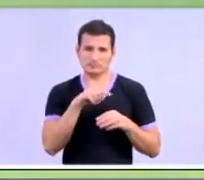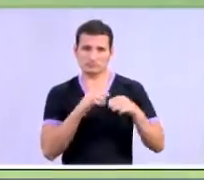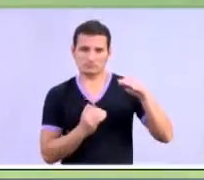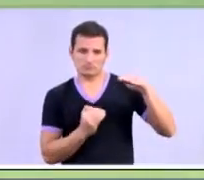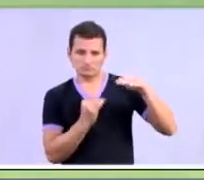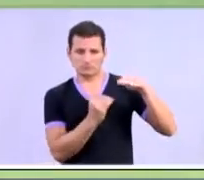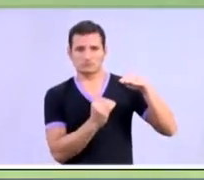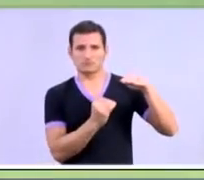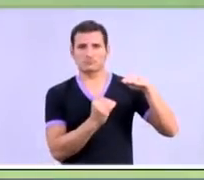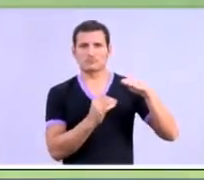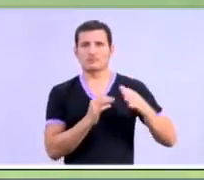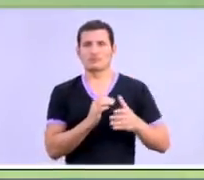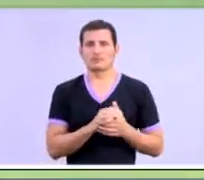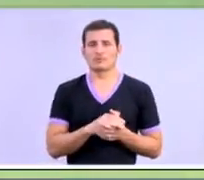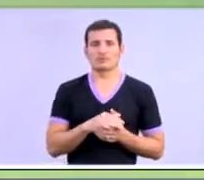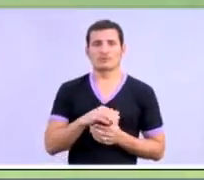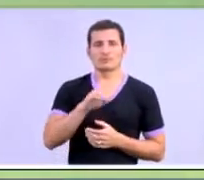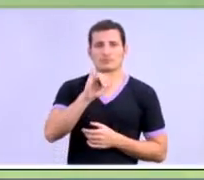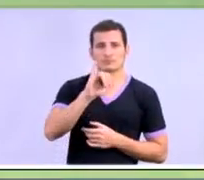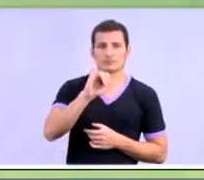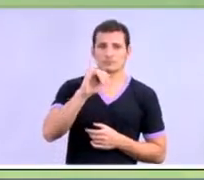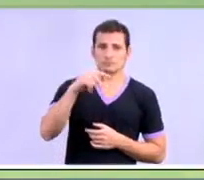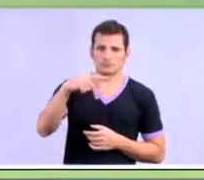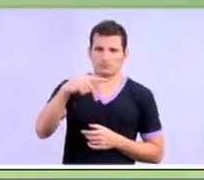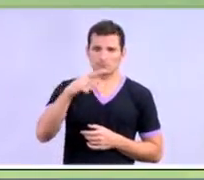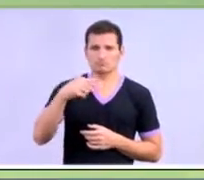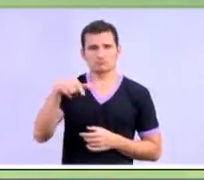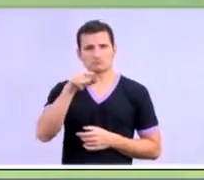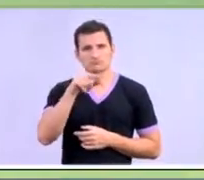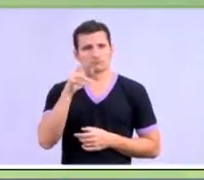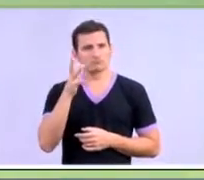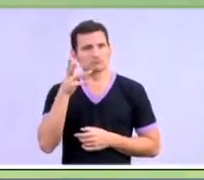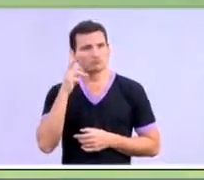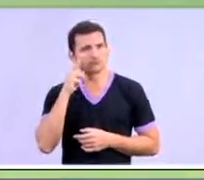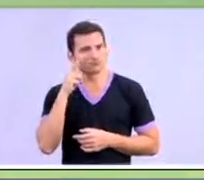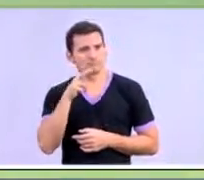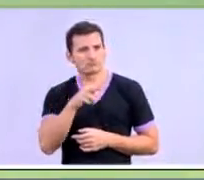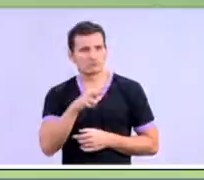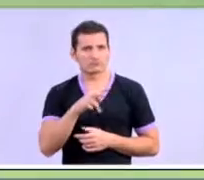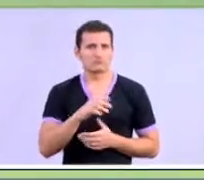O endereço IP, vocês já devem ter visto por aí, algumas vezes falando